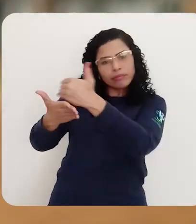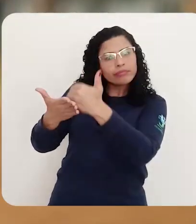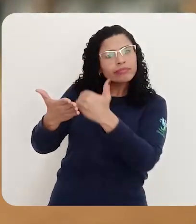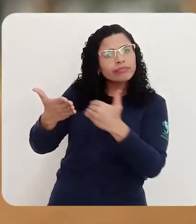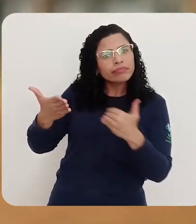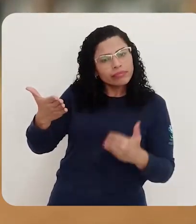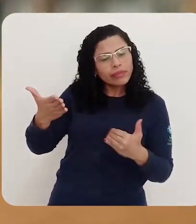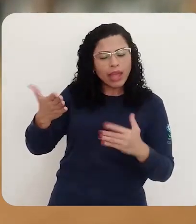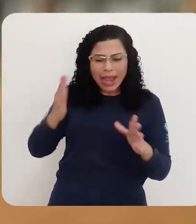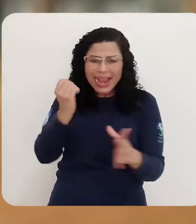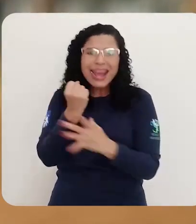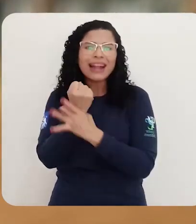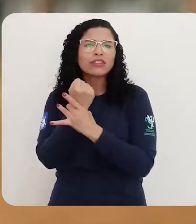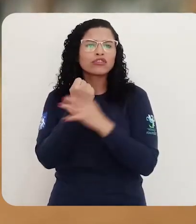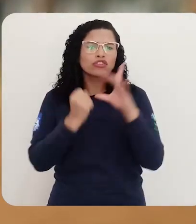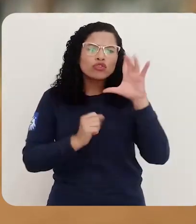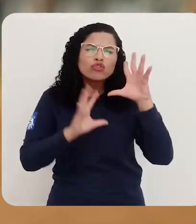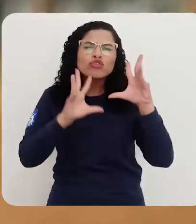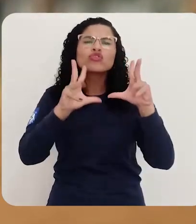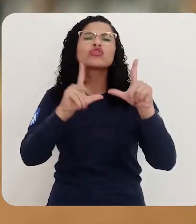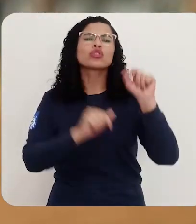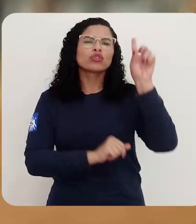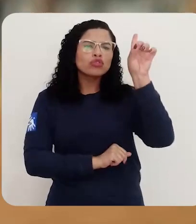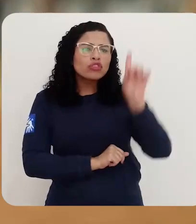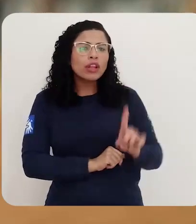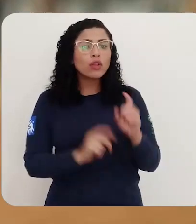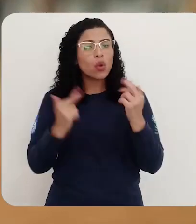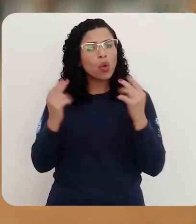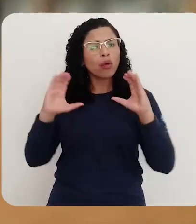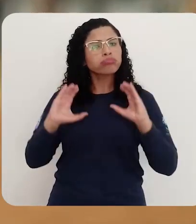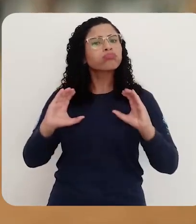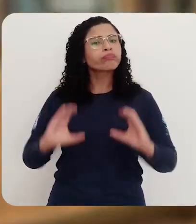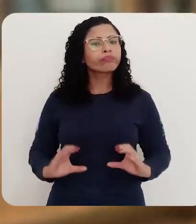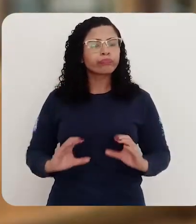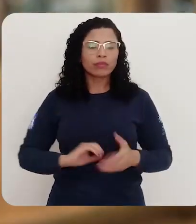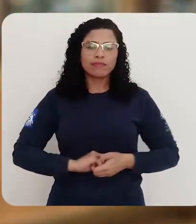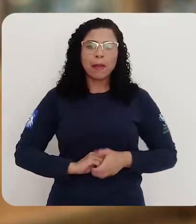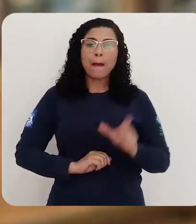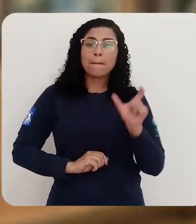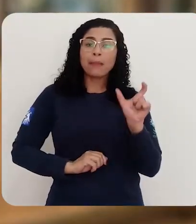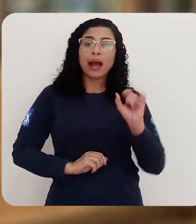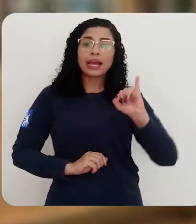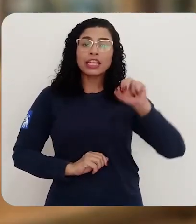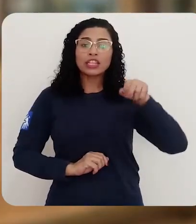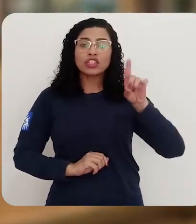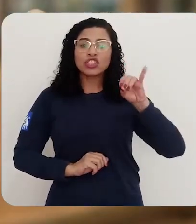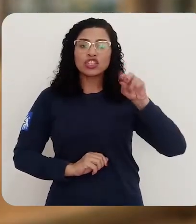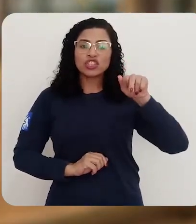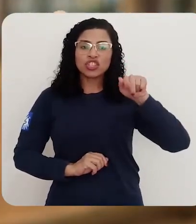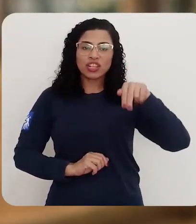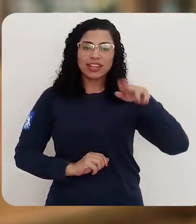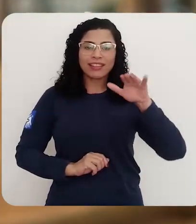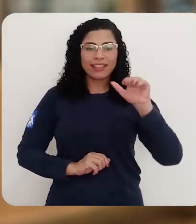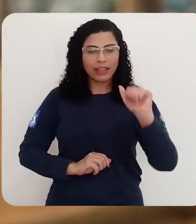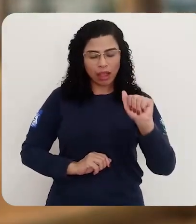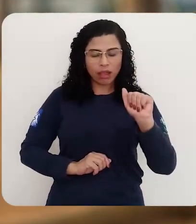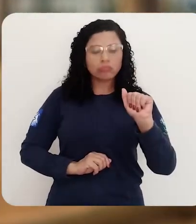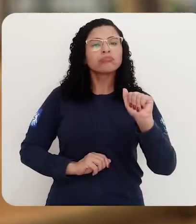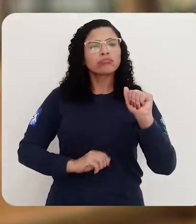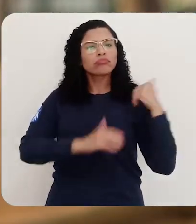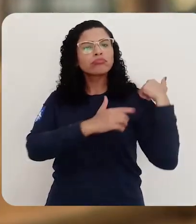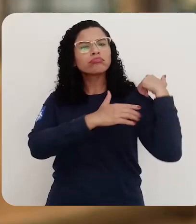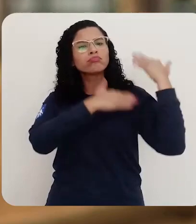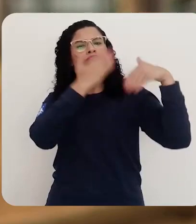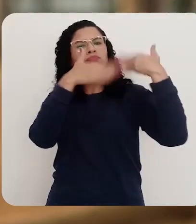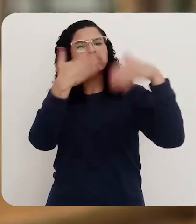dos Povos Indígenas, garantindo seus direitos como todo cidadão. O termo indígena significa originário,